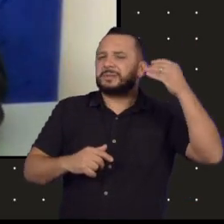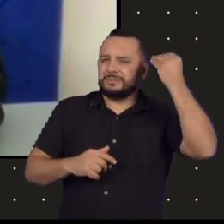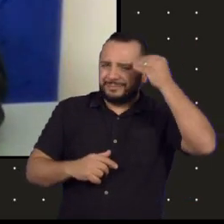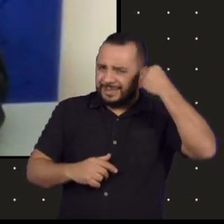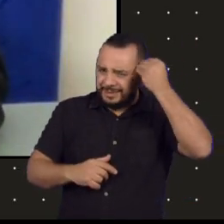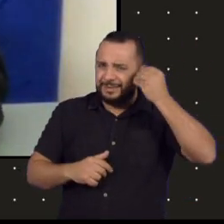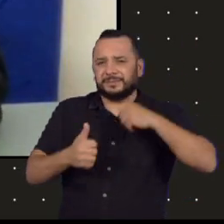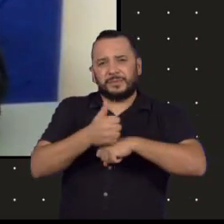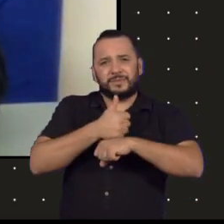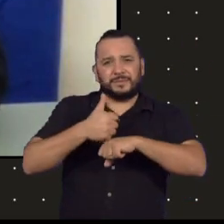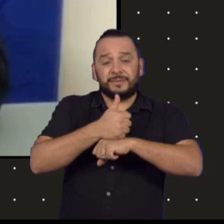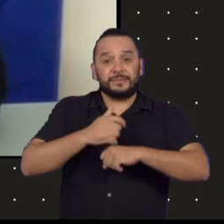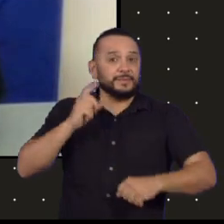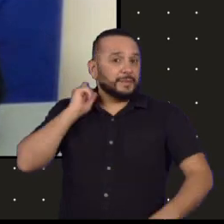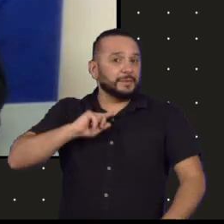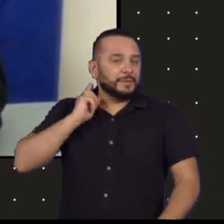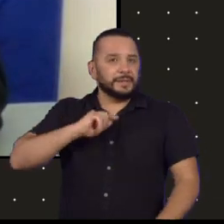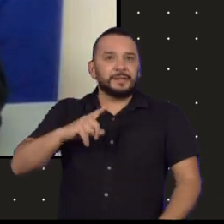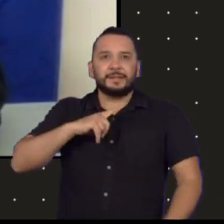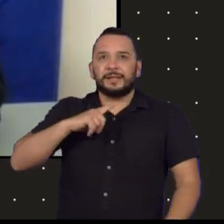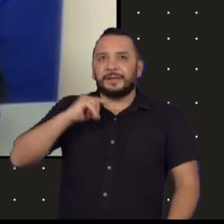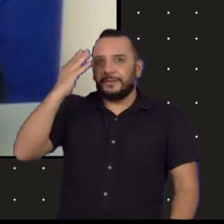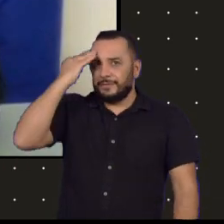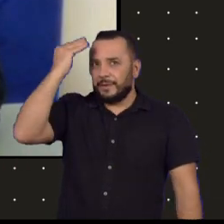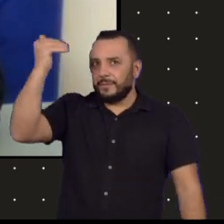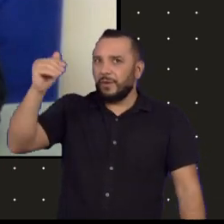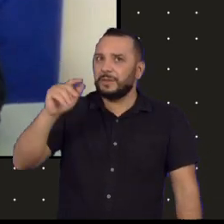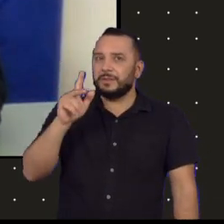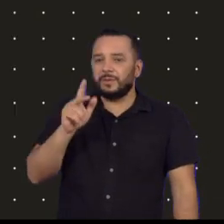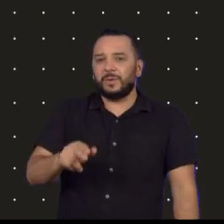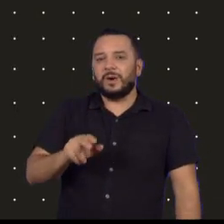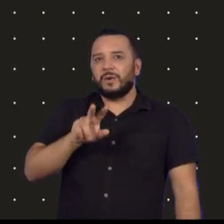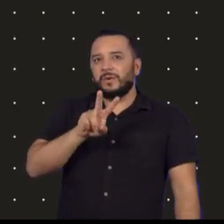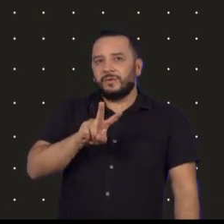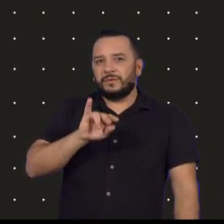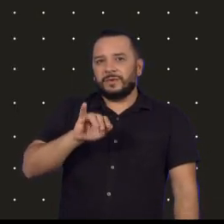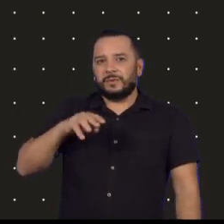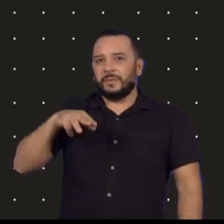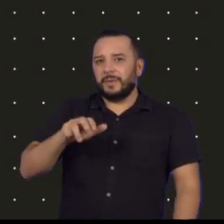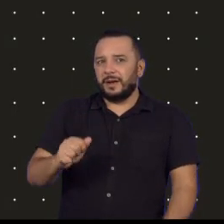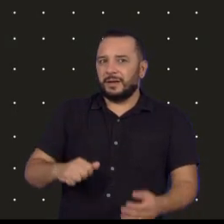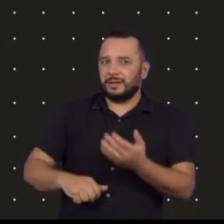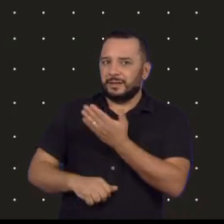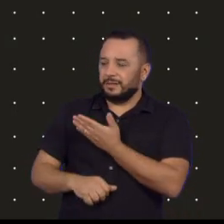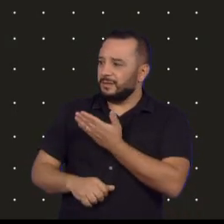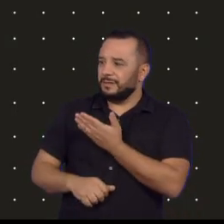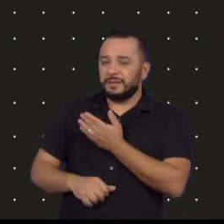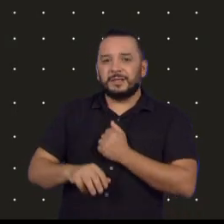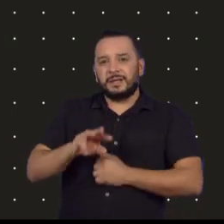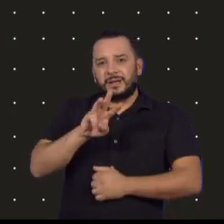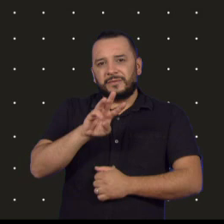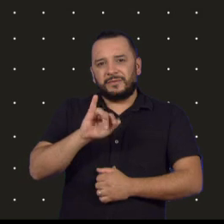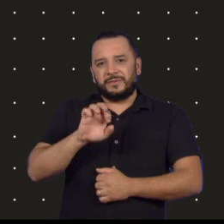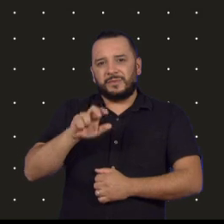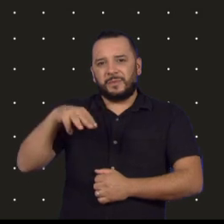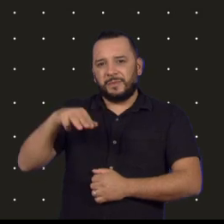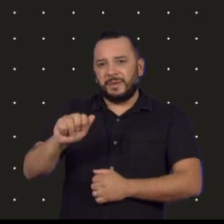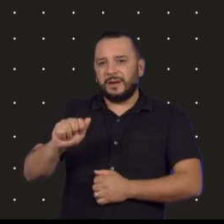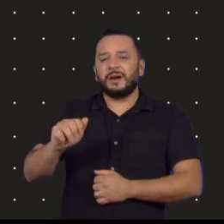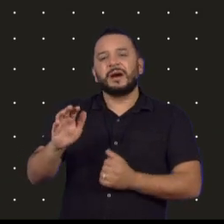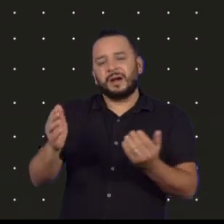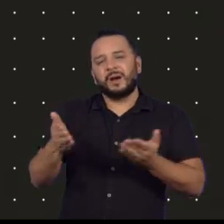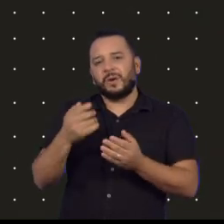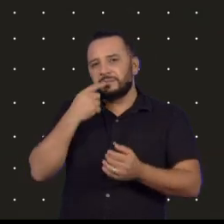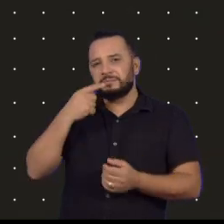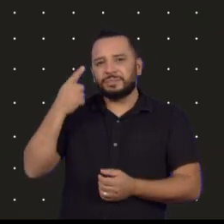de Minas, como uma grande estrela, a Vilma Henriques, que acabou de falecer, entre tantos outros.